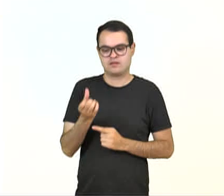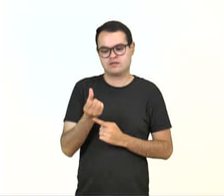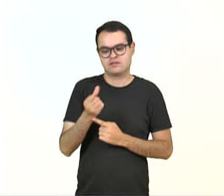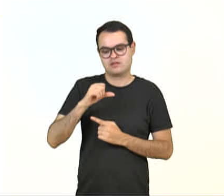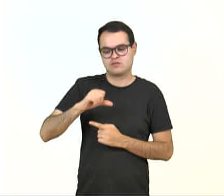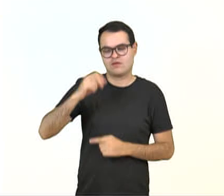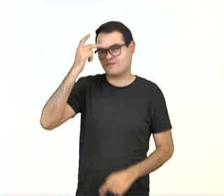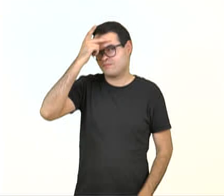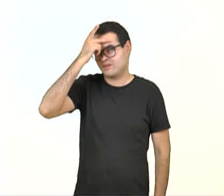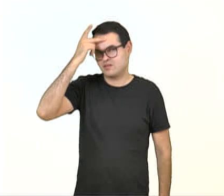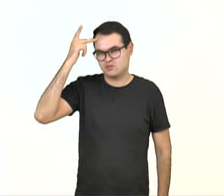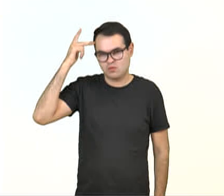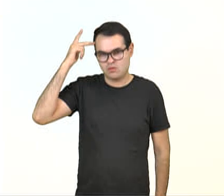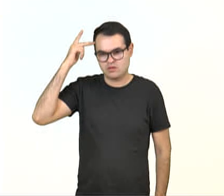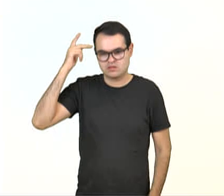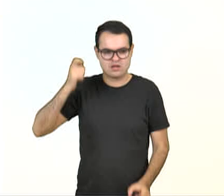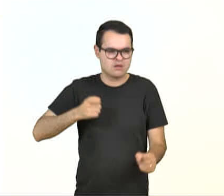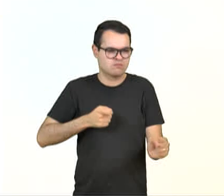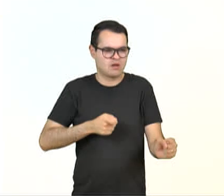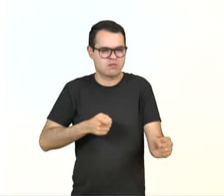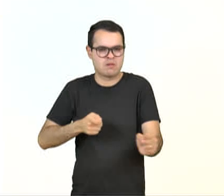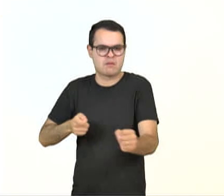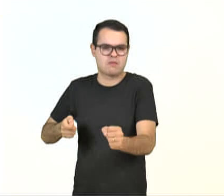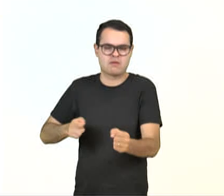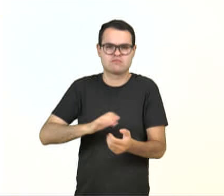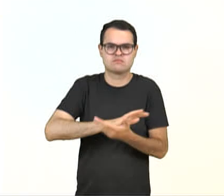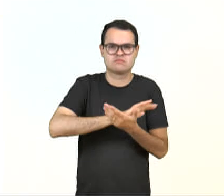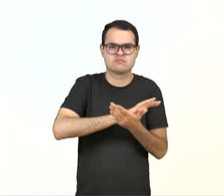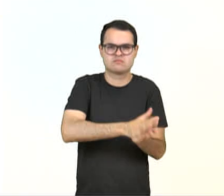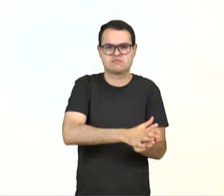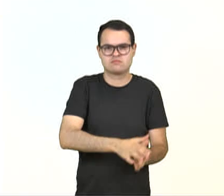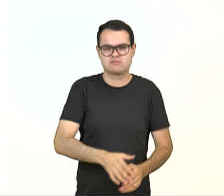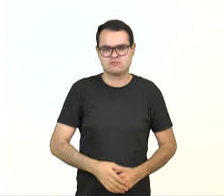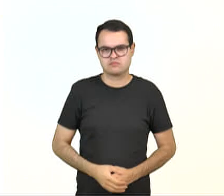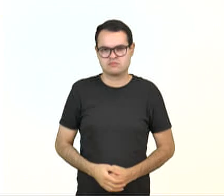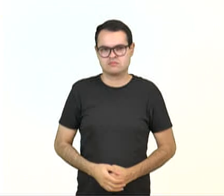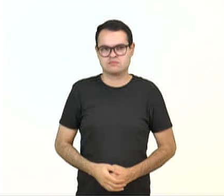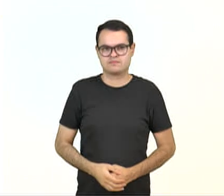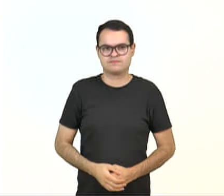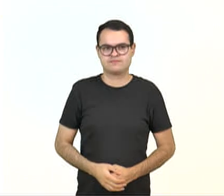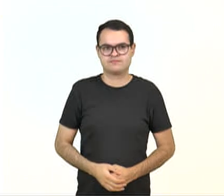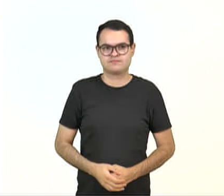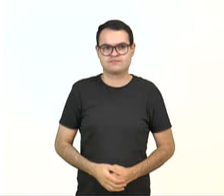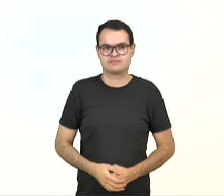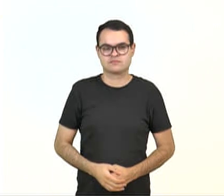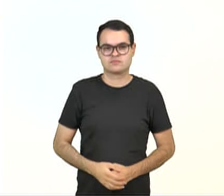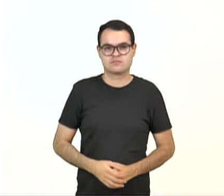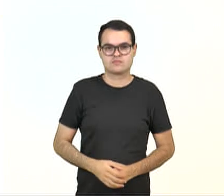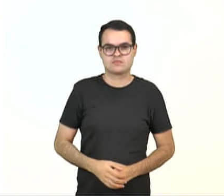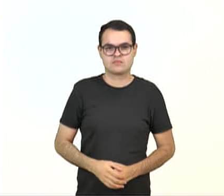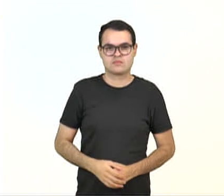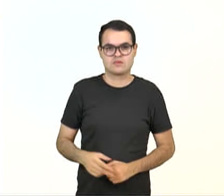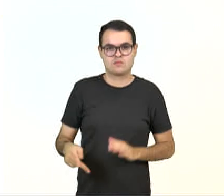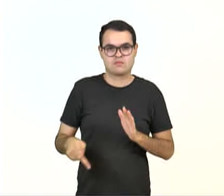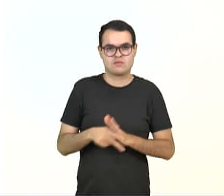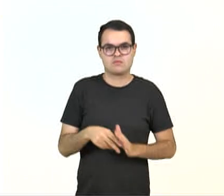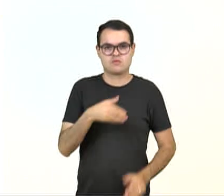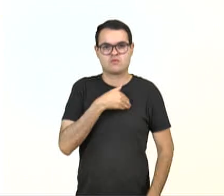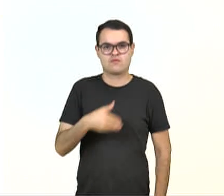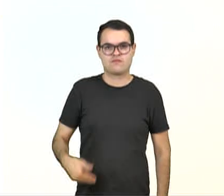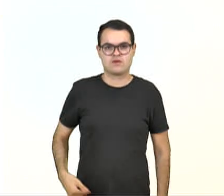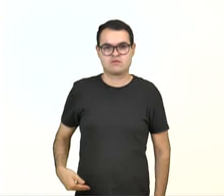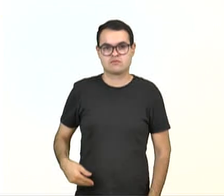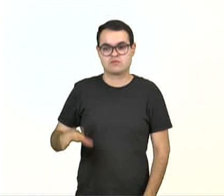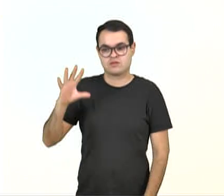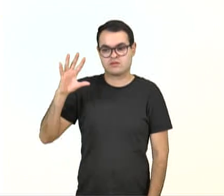69 pessoas foram assassinadas nesse dia que eles saíram no protesto pelas forças do Estado da África